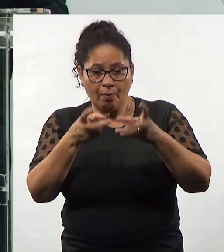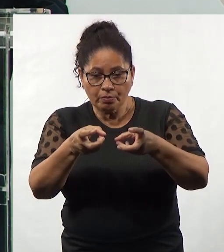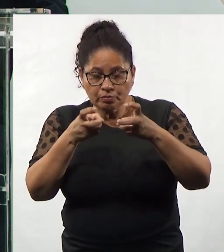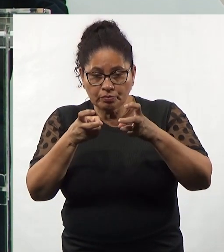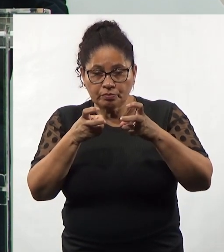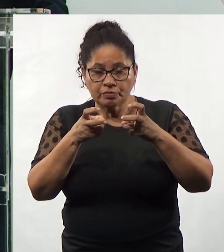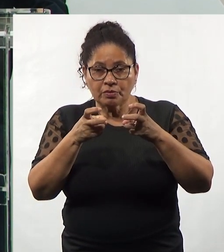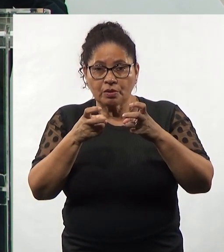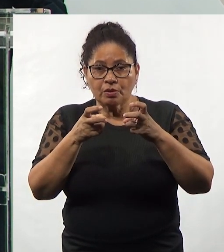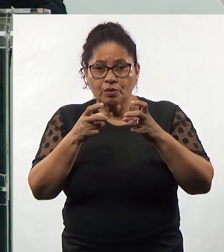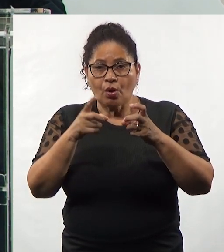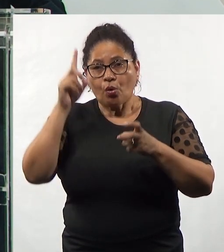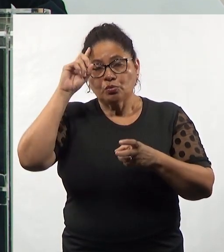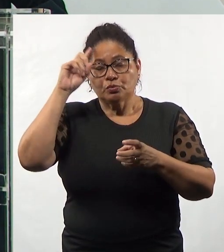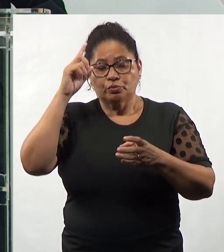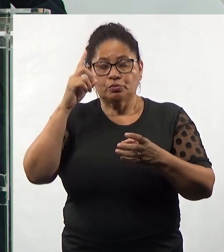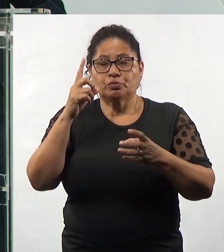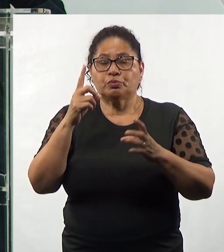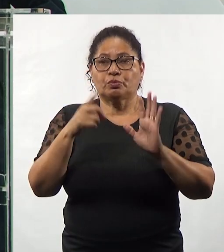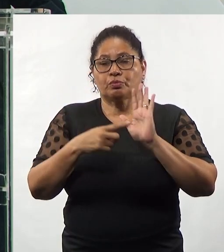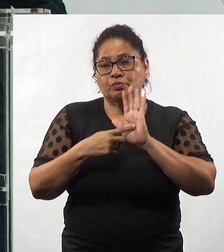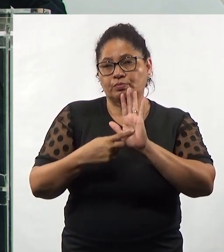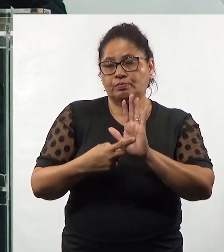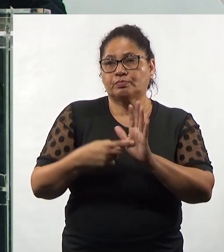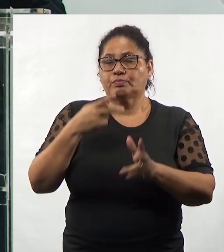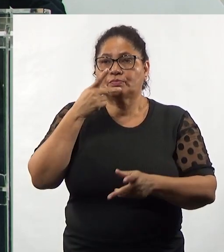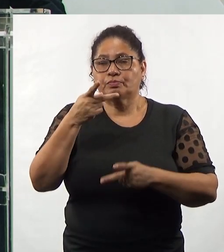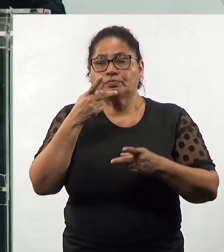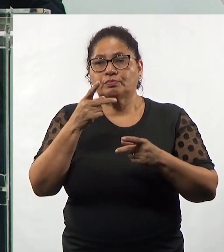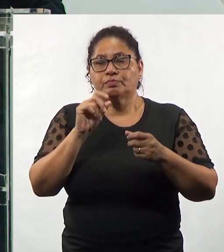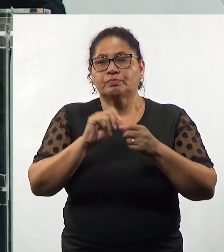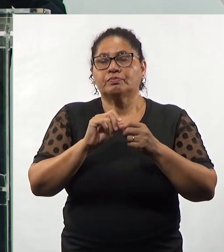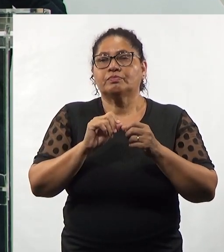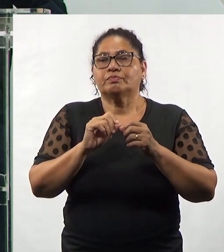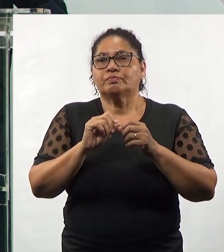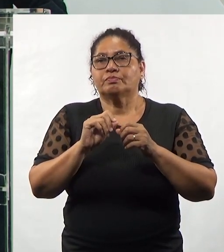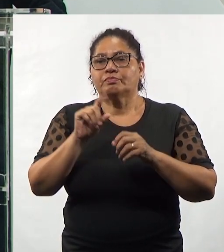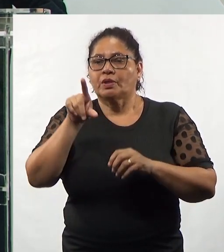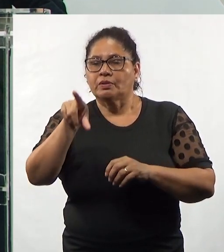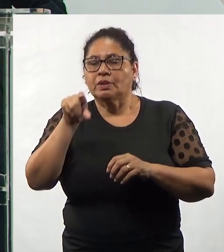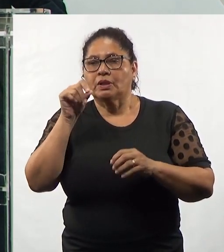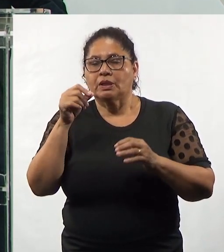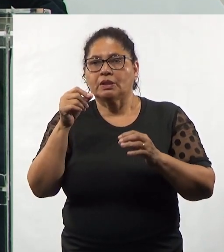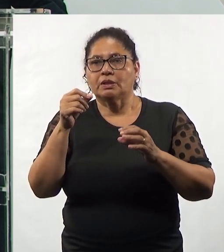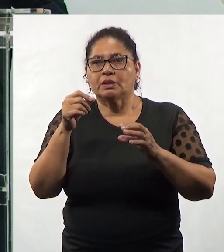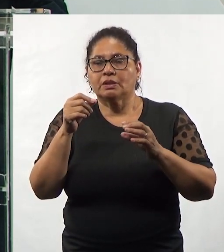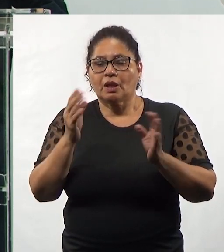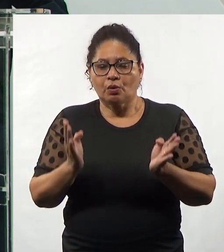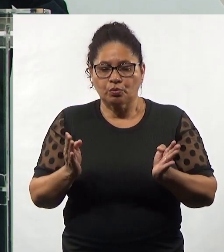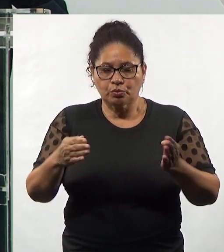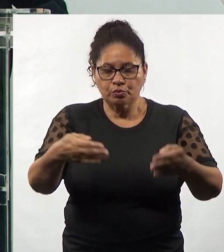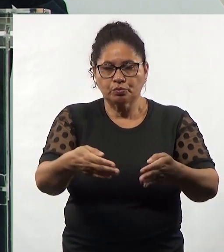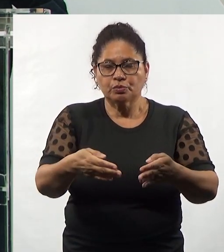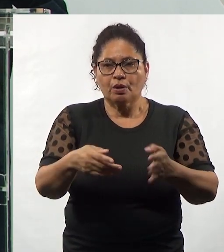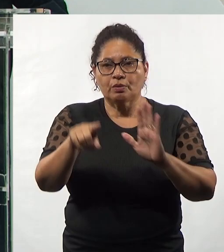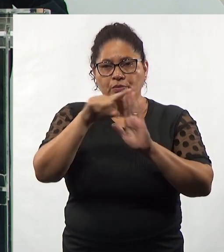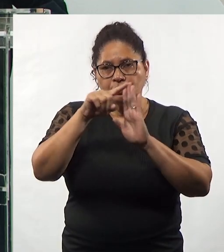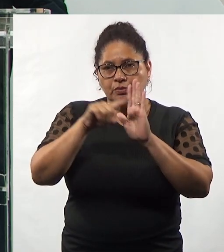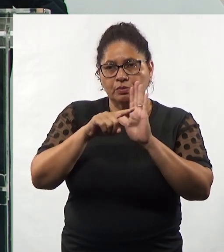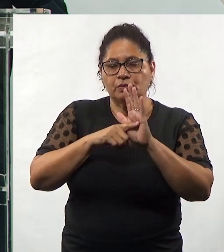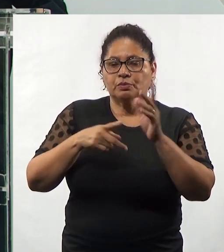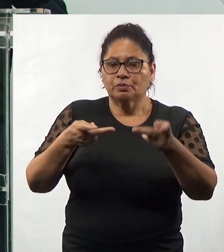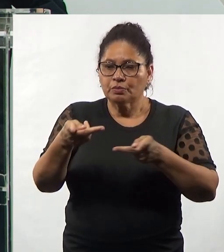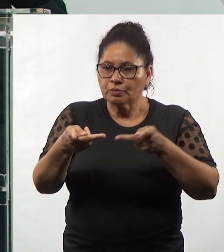no dia da nossa apresentação, em que a gente falava de fazer a distinção entre portfólio, programas